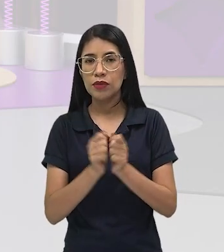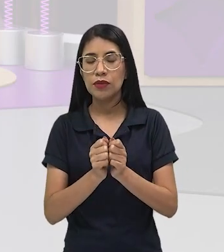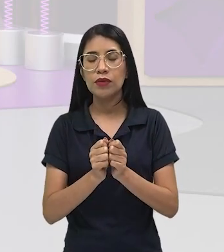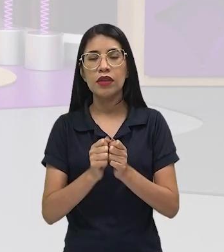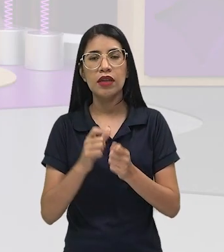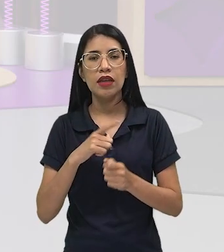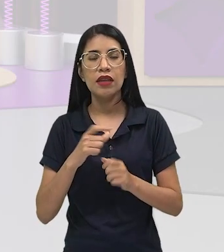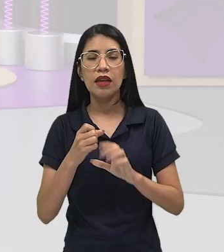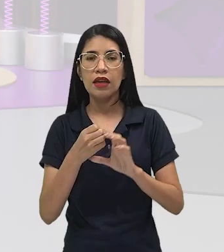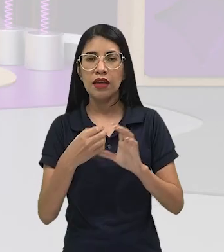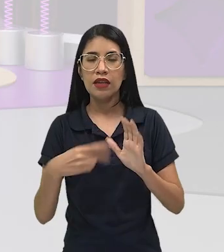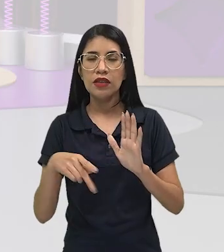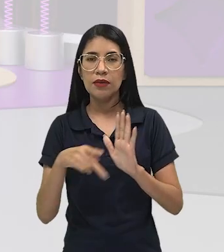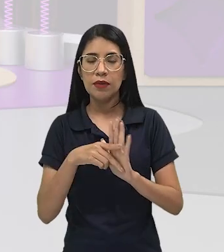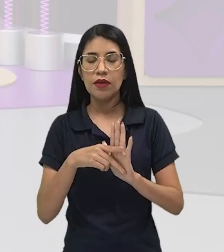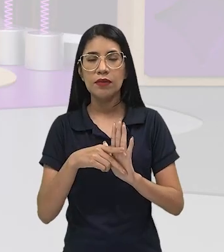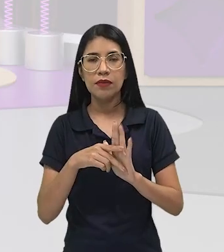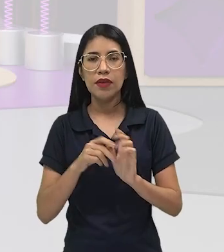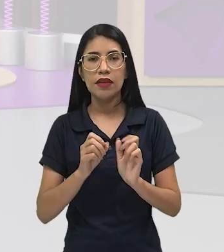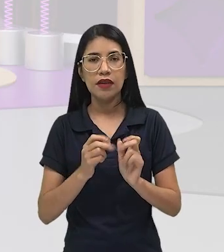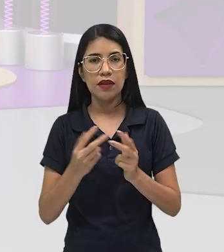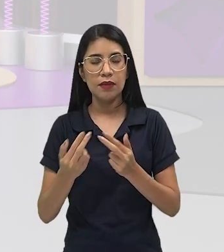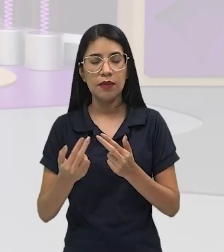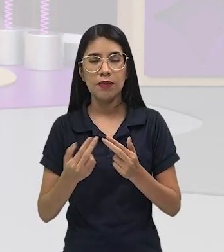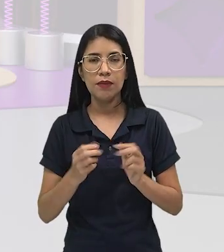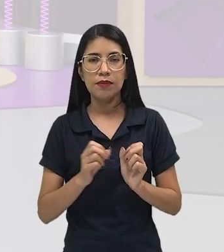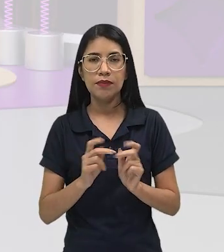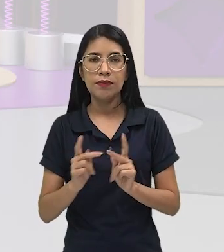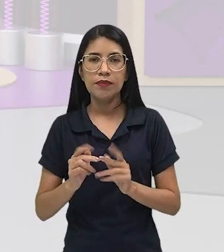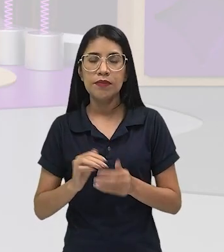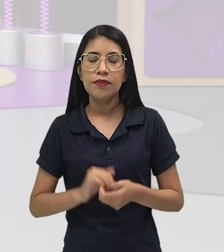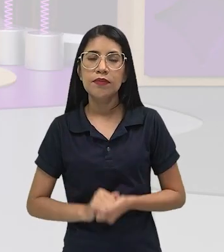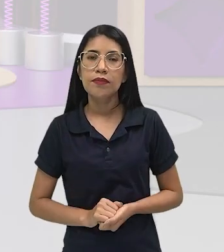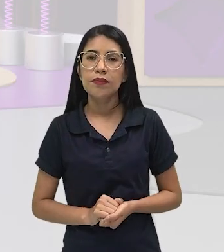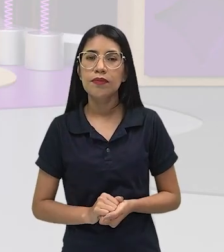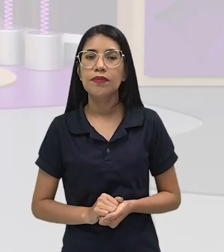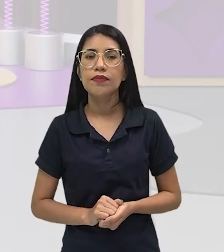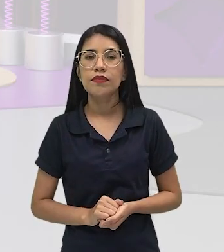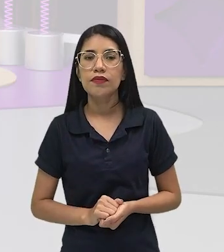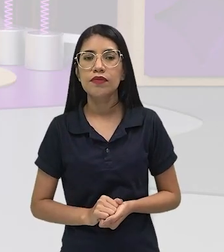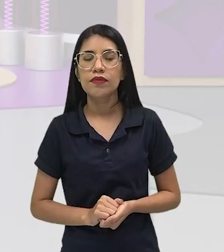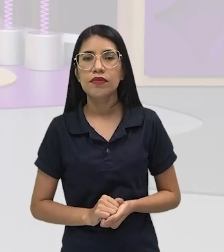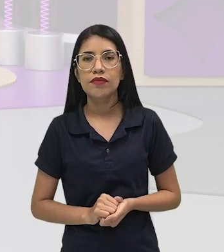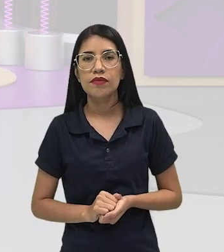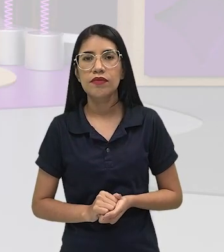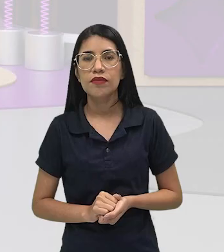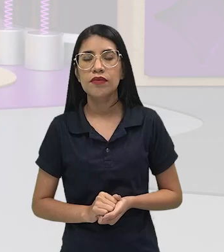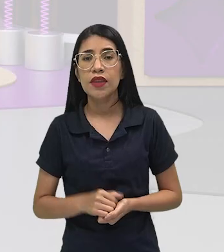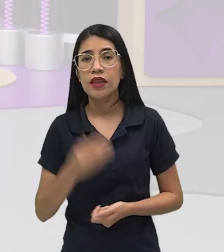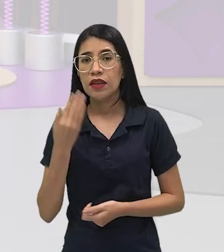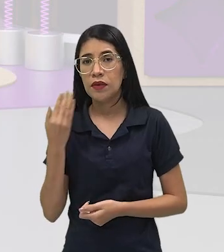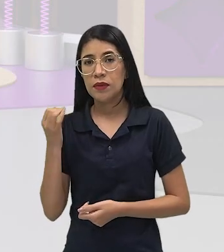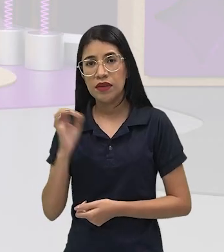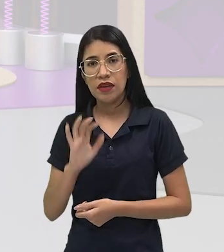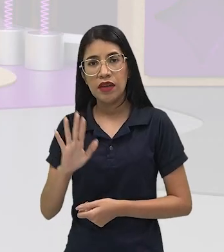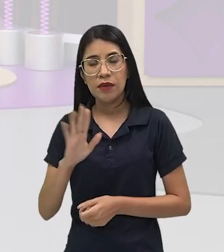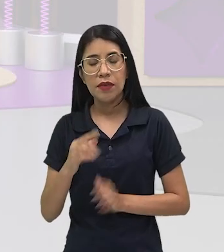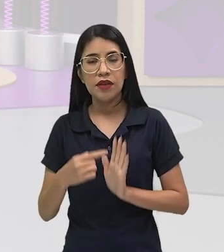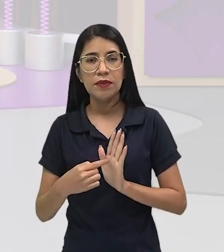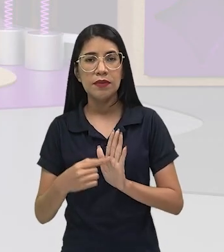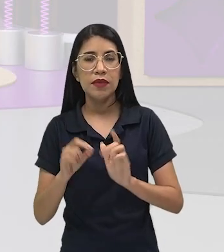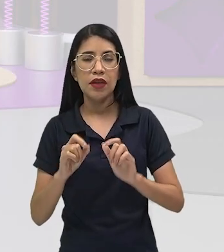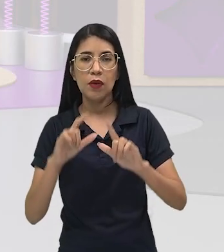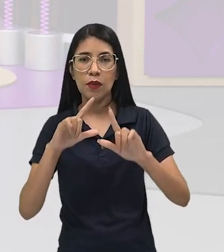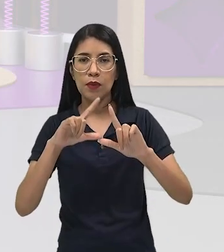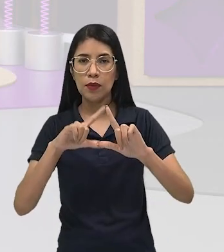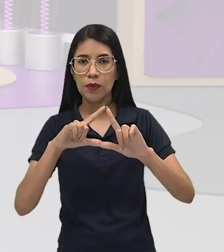exatamente a mesma propriedade, a mesma condição. Tudo bem? Então vamos lá, vamos aprender mais. Temos aí, ó, um triângulo